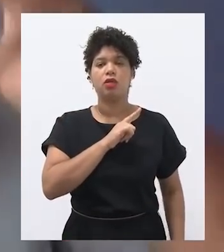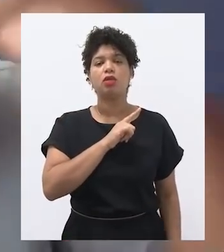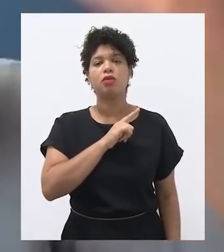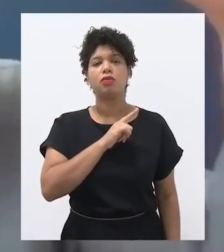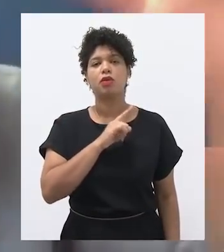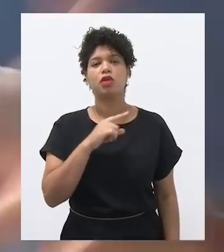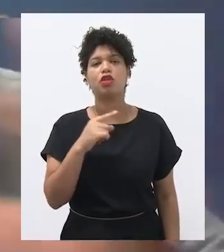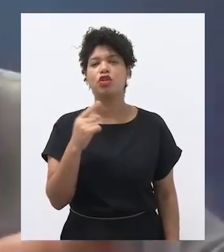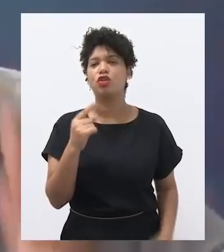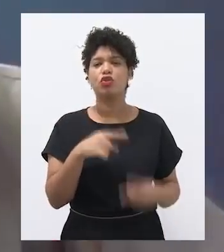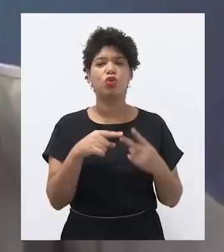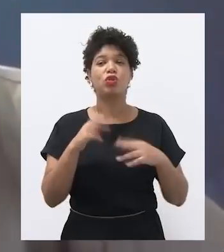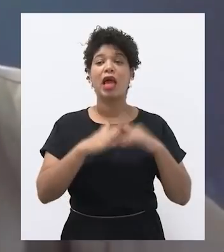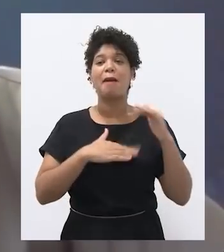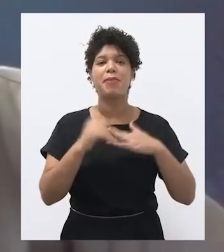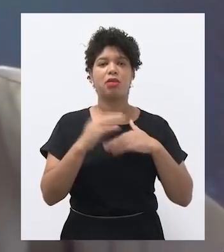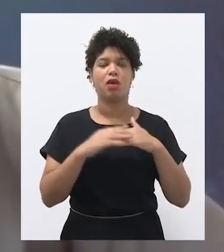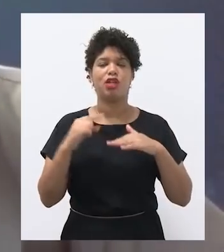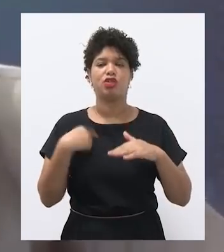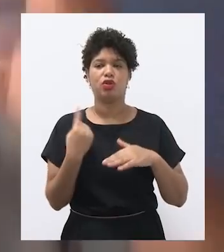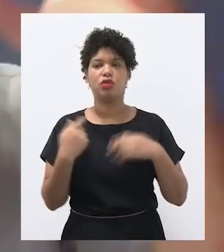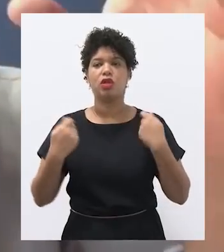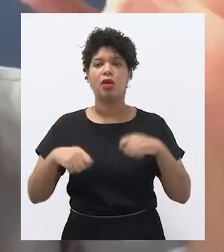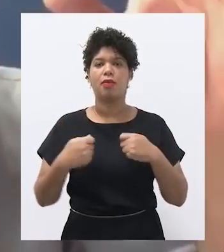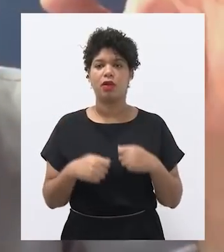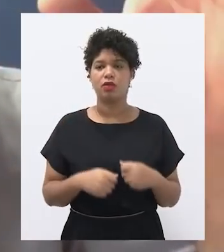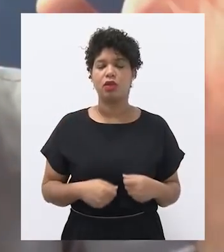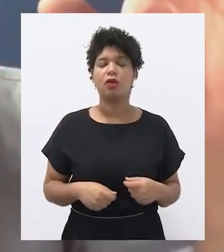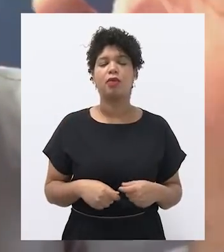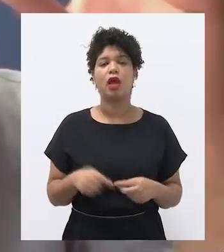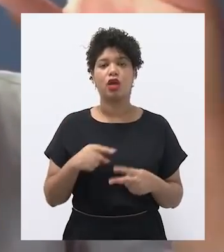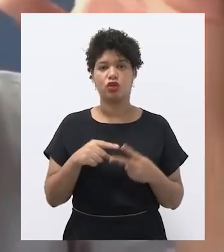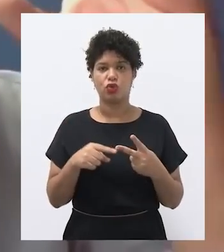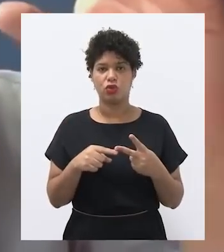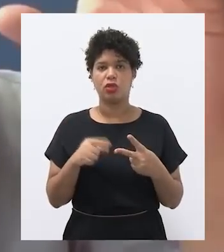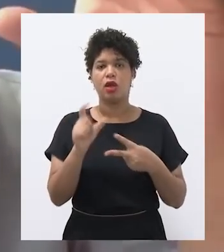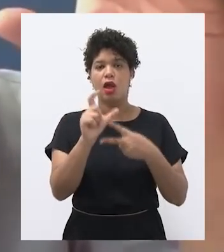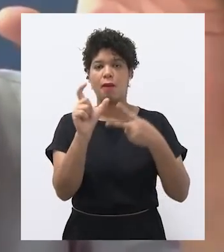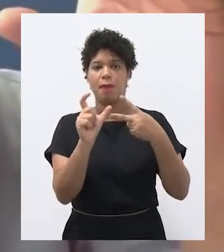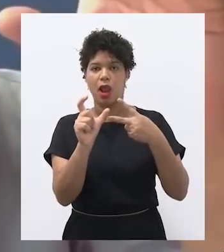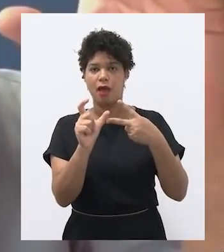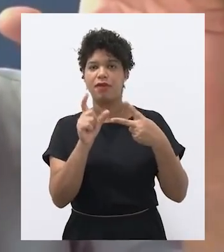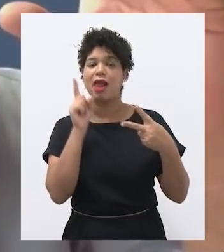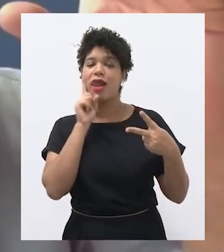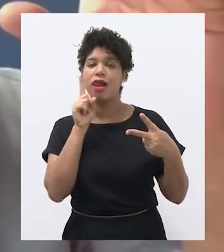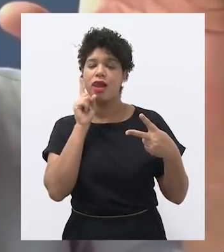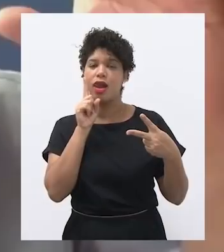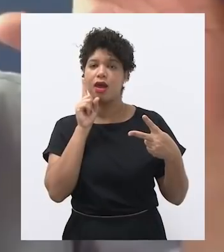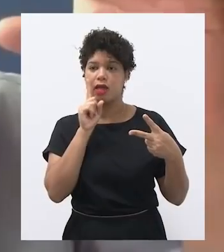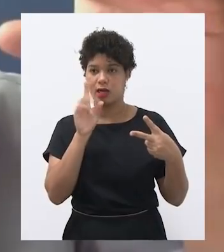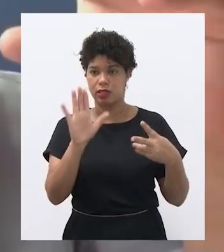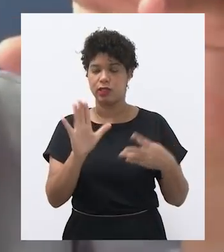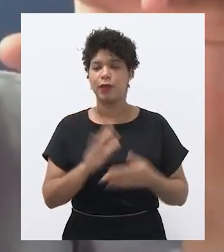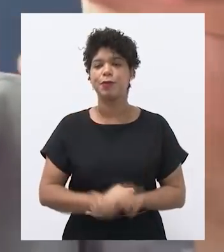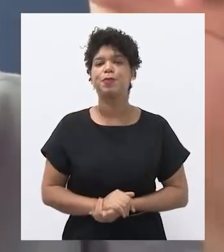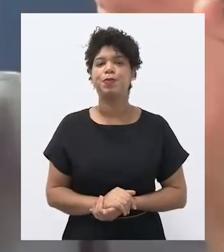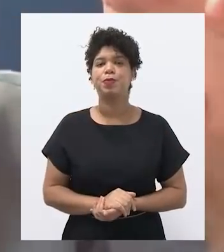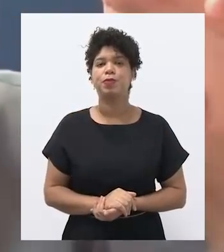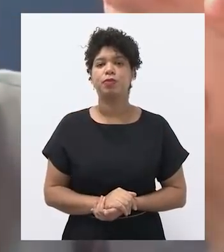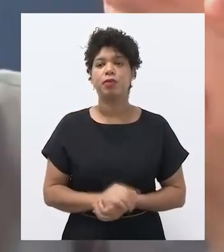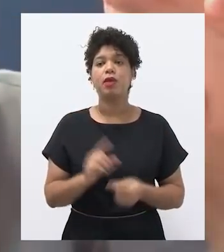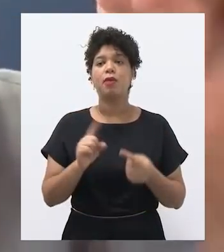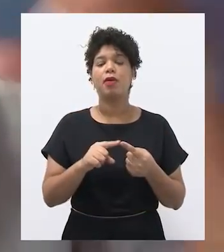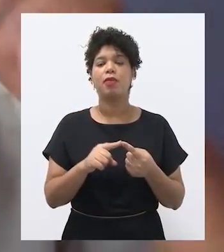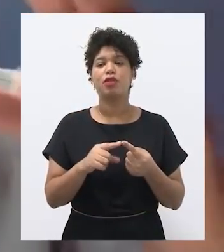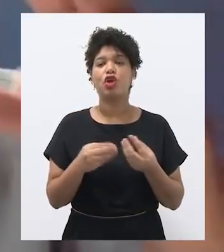duas habilidades, né, que a gente desenvolve. As soft skills e as hard skills. As hard skills vocês desenvolvem com o